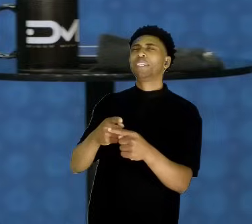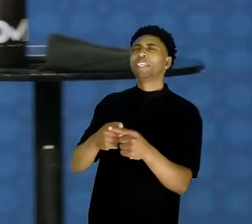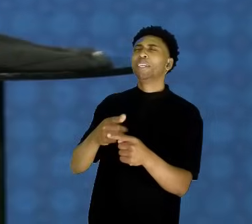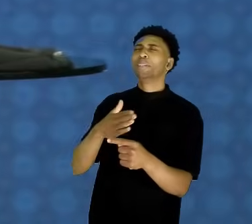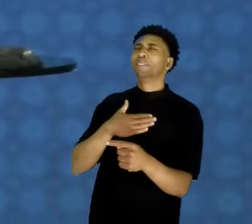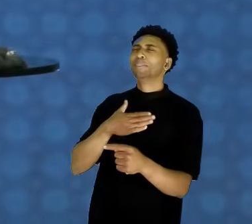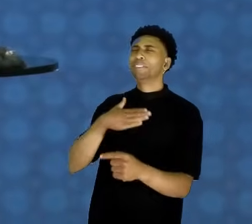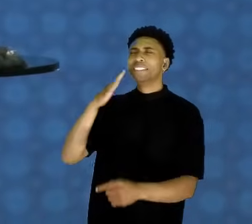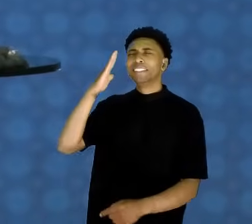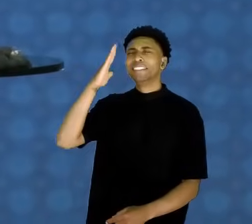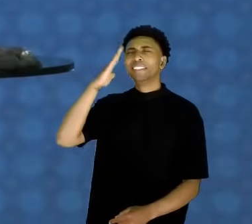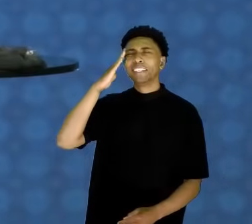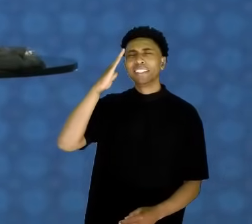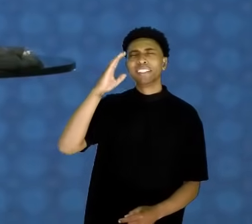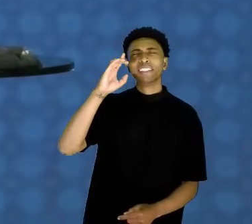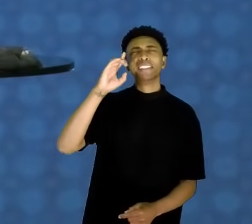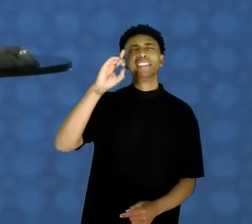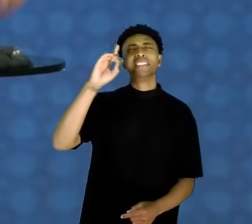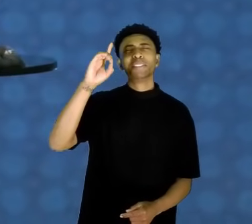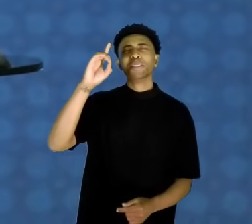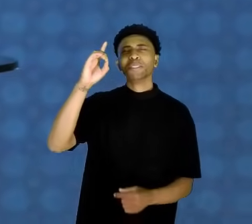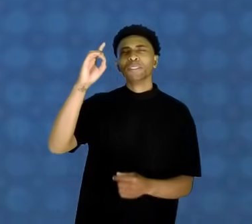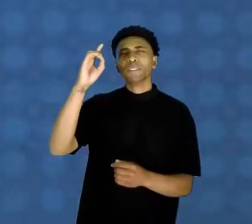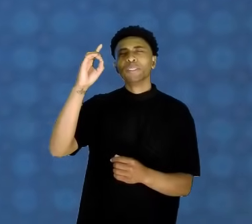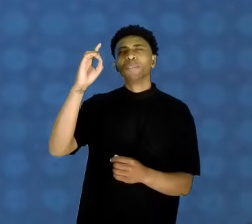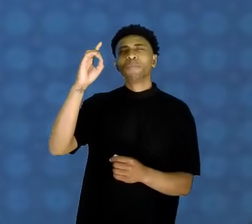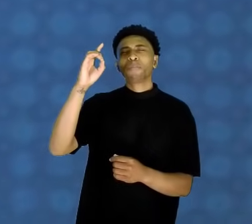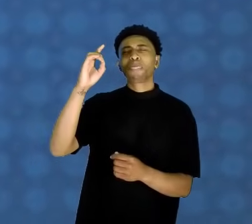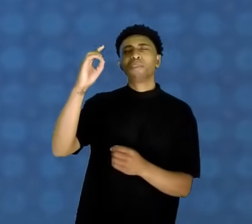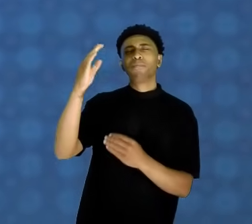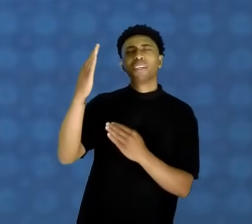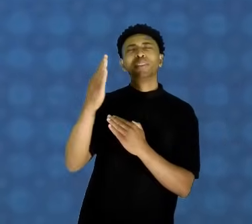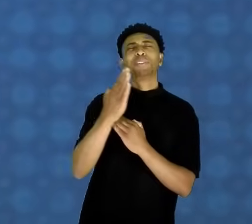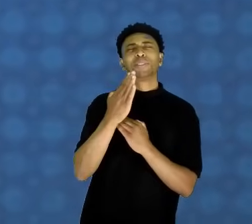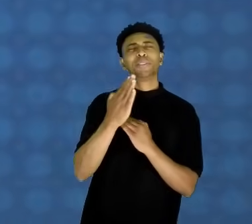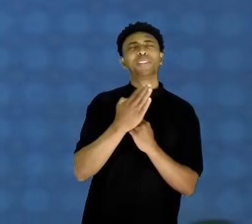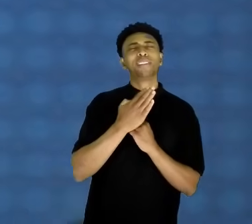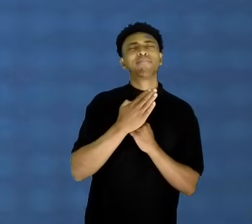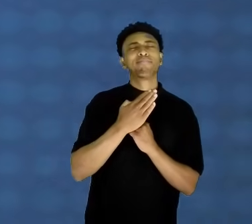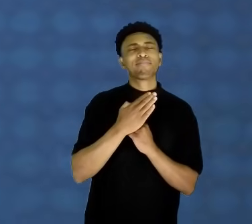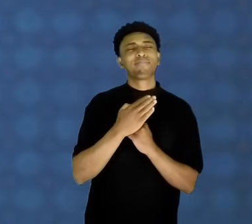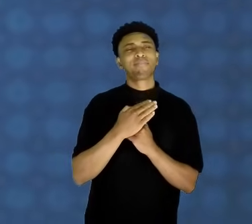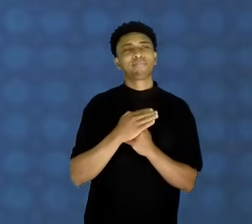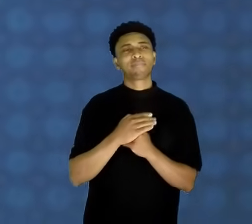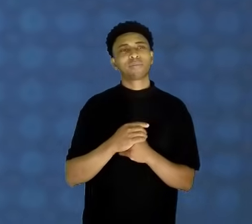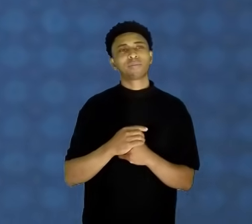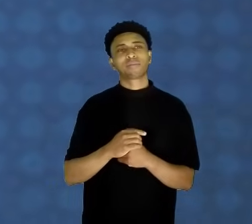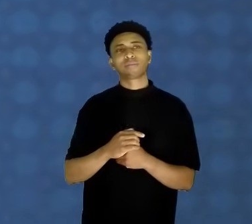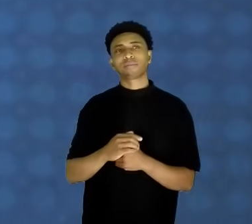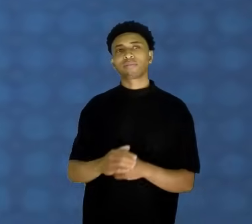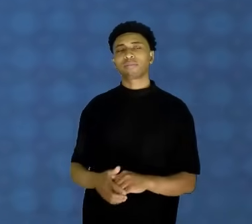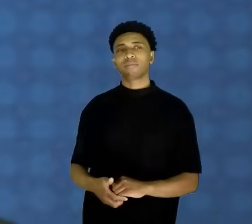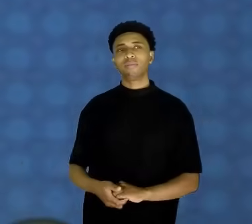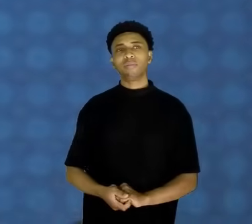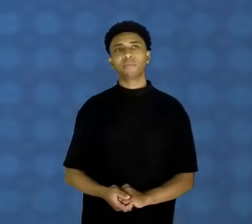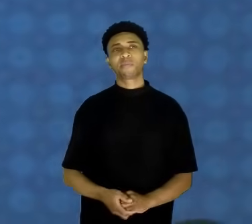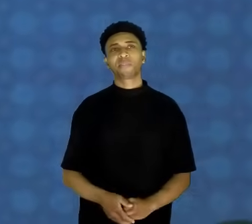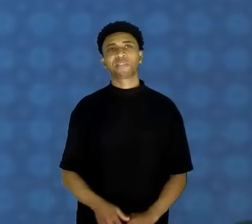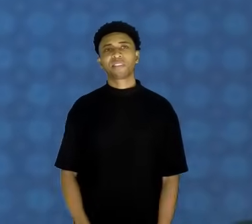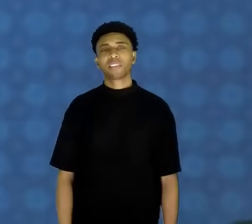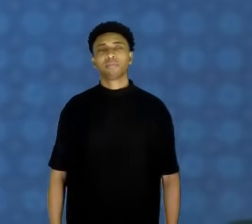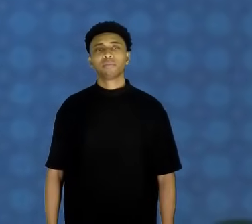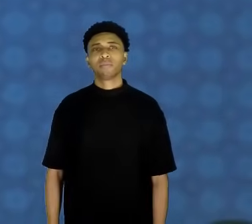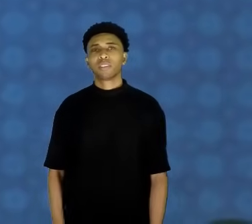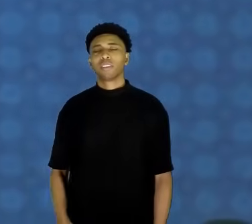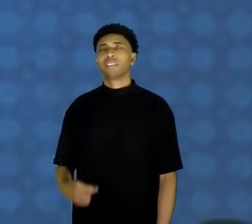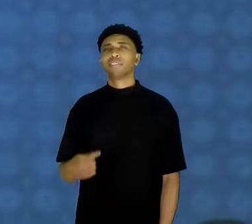céu, eu queria tanto alguma coisa mais rápida, só cai migalha, mas eu prefiro a migalha da mesa de Deus do que o pão